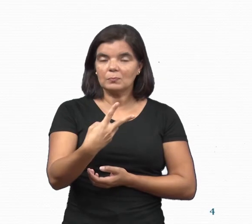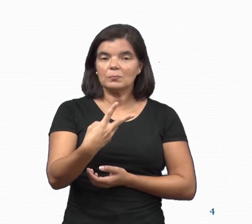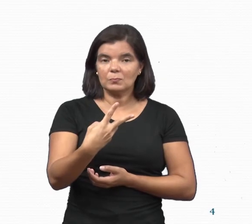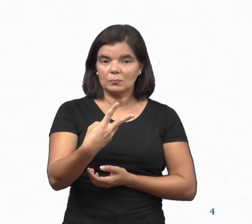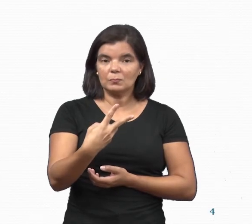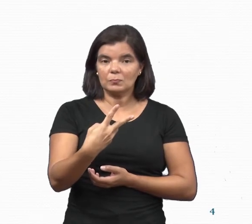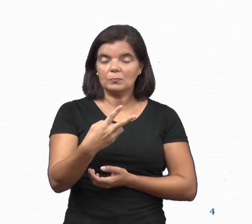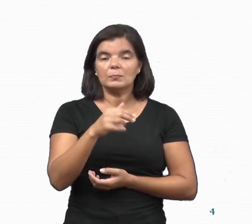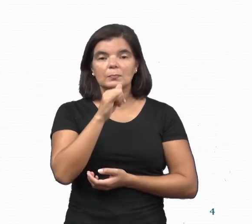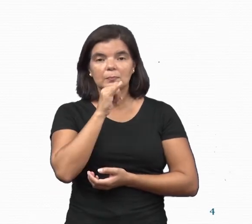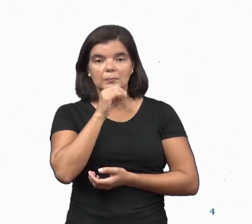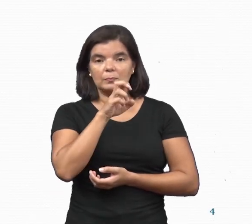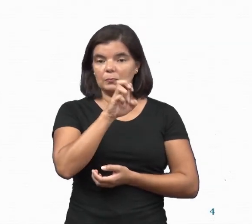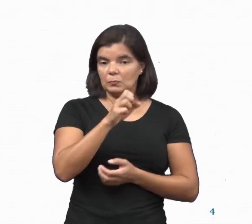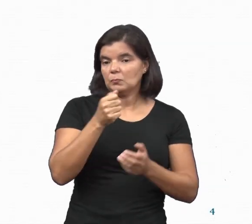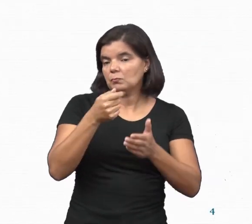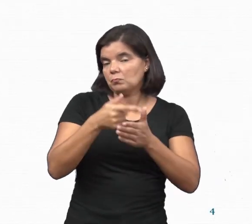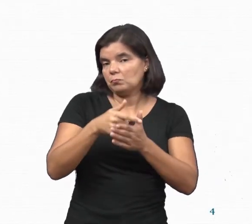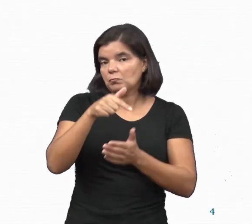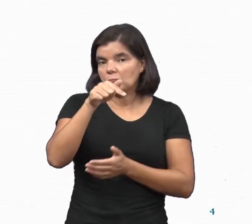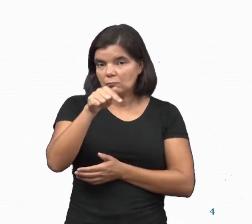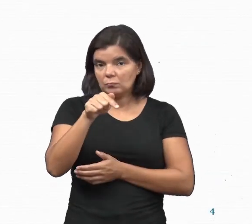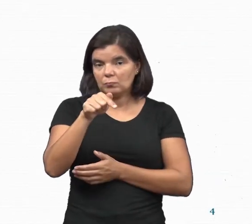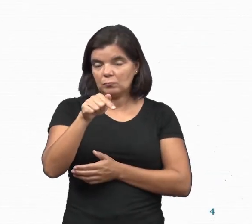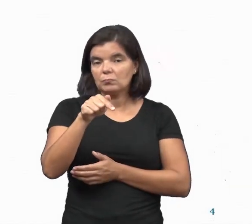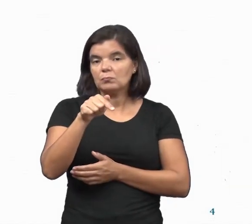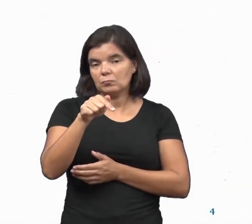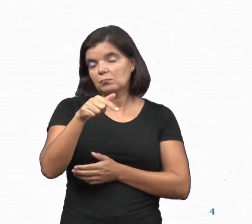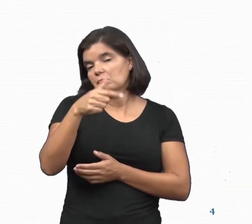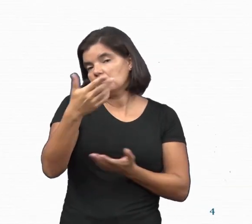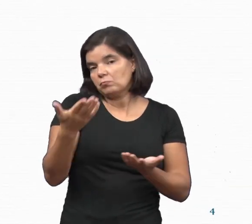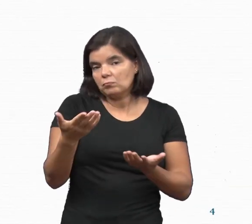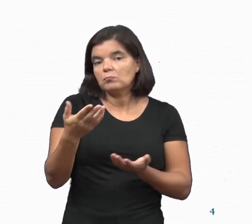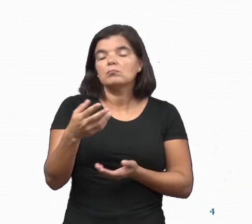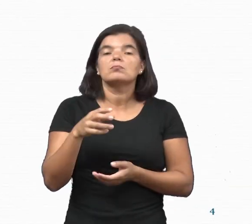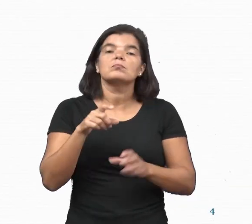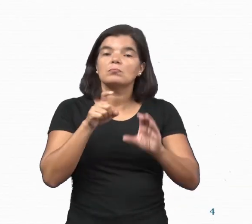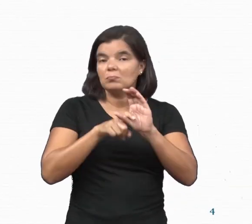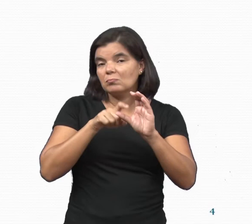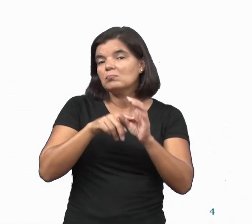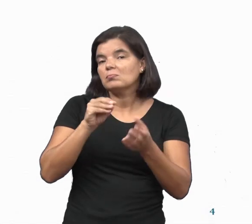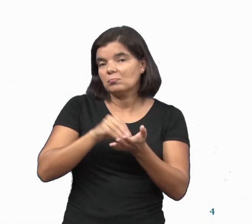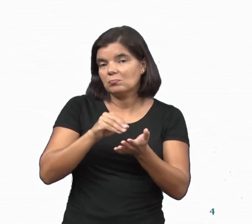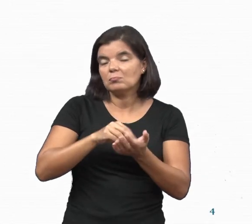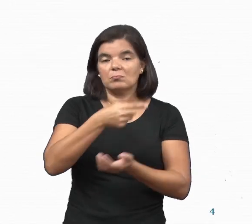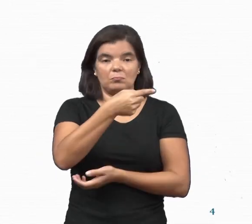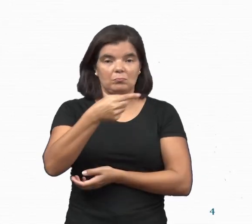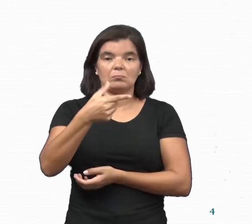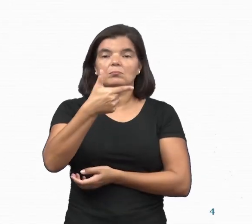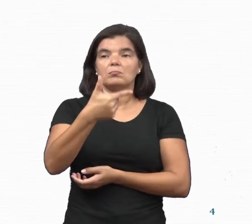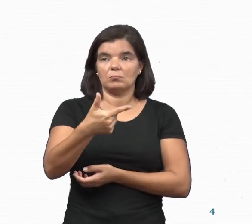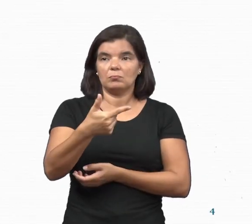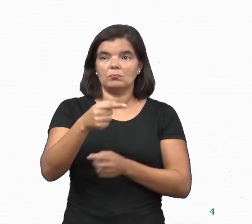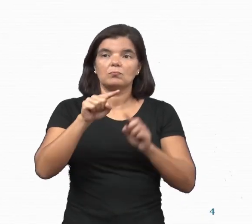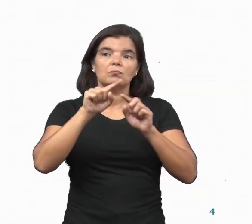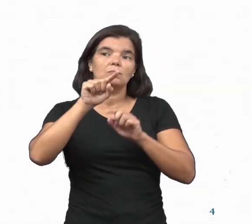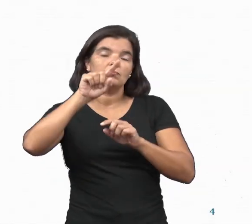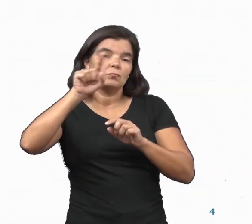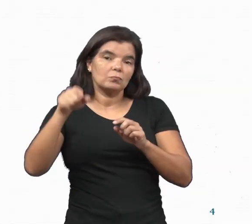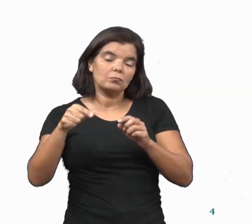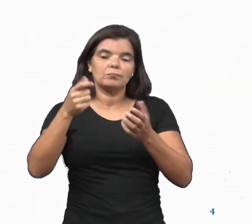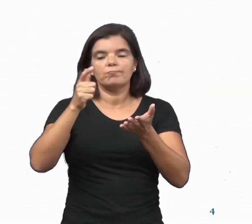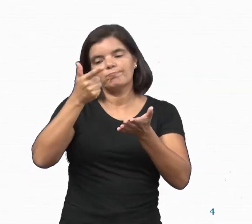tenho R$5, mas compro alguma coisa de R$7, então eu vou ficar devendo. Por isso que tem o sinal de negativo. E aí o